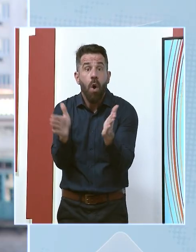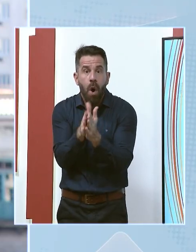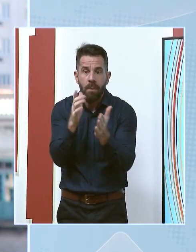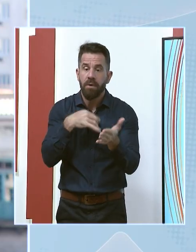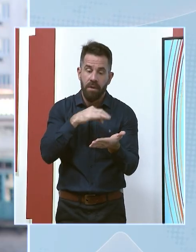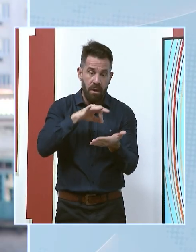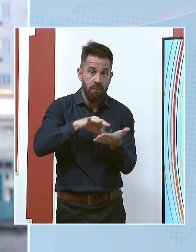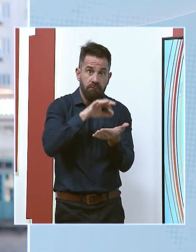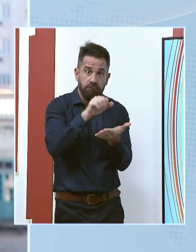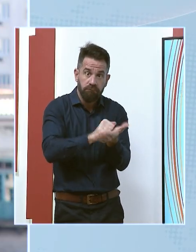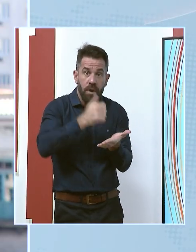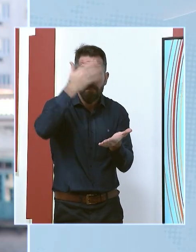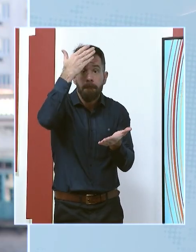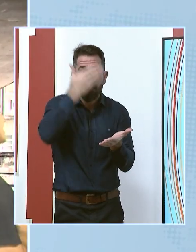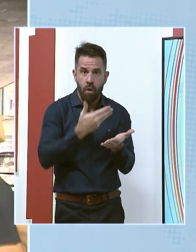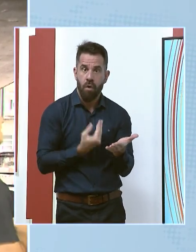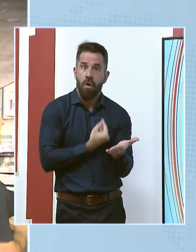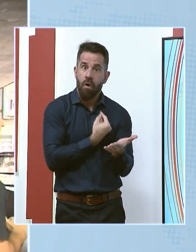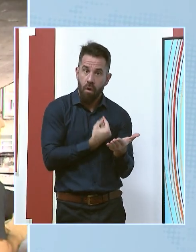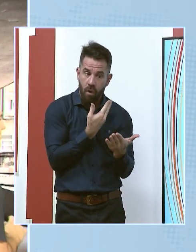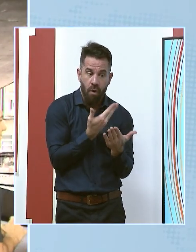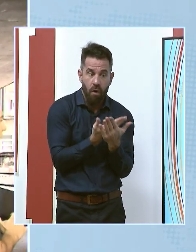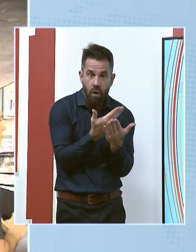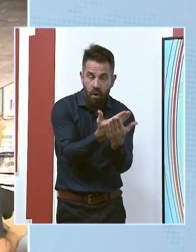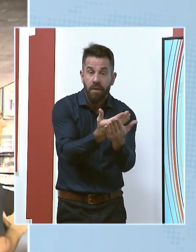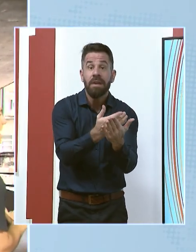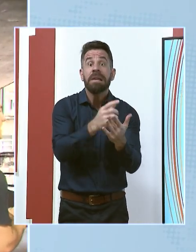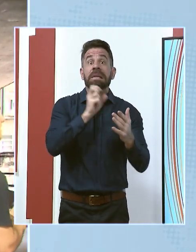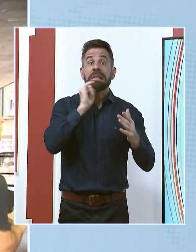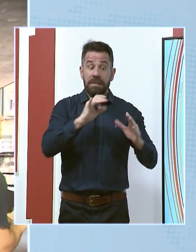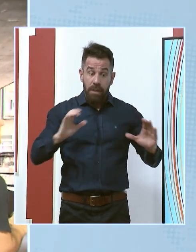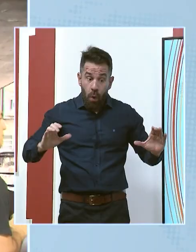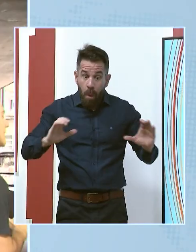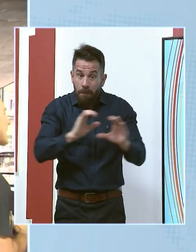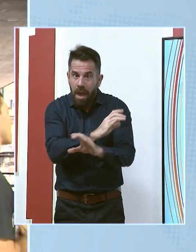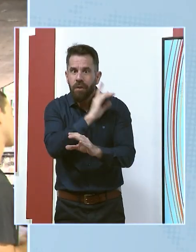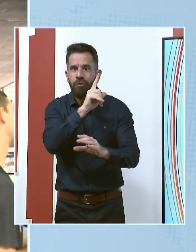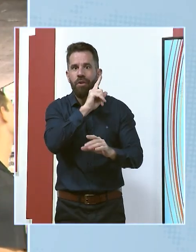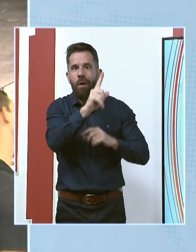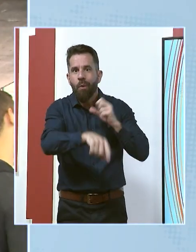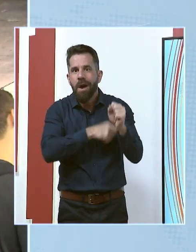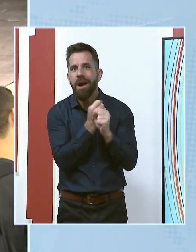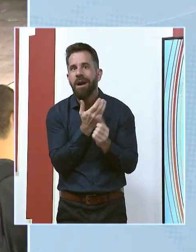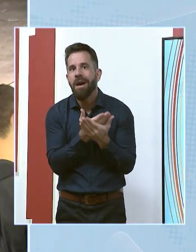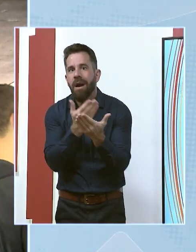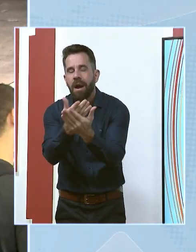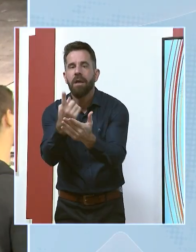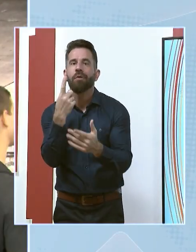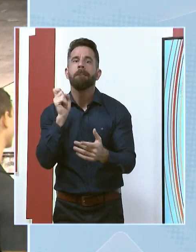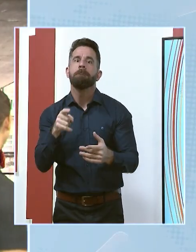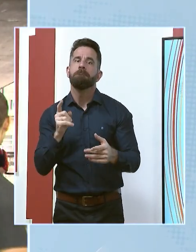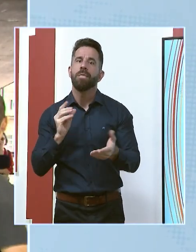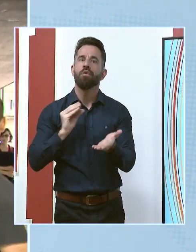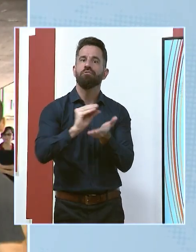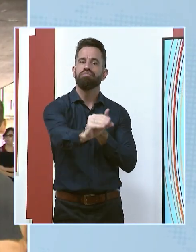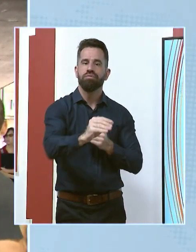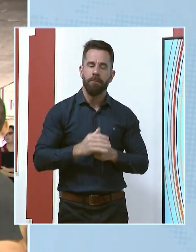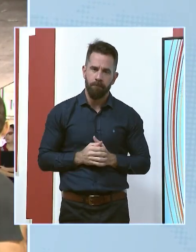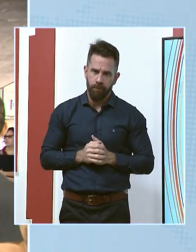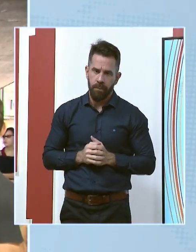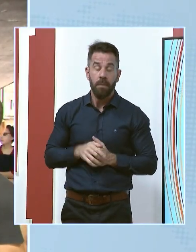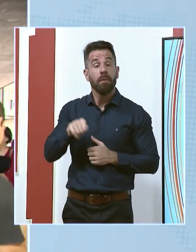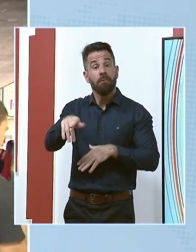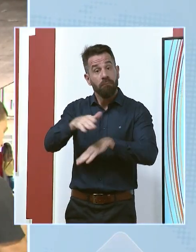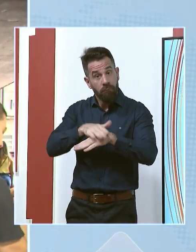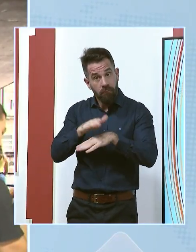ano concluído, são mais R$ 1.000. De acordo com o Ministério da Educação, o programa colaborou para que o número de alunos fora do ensino